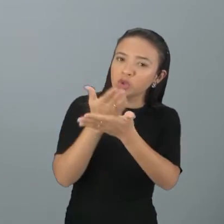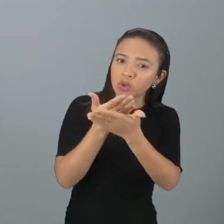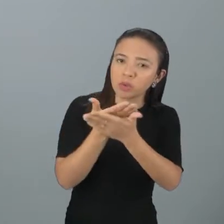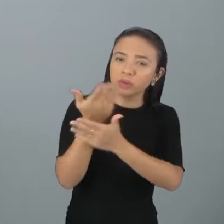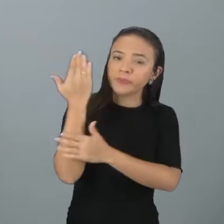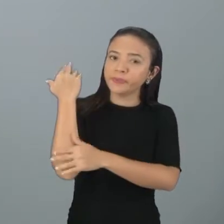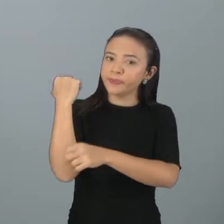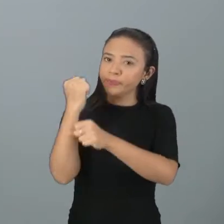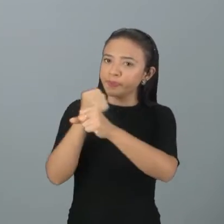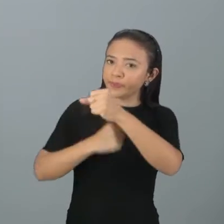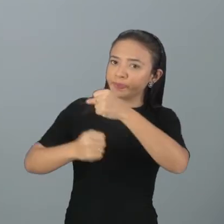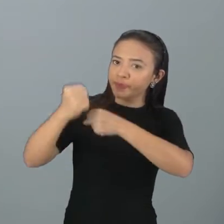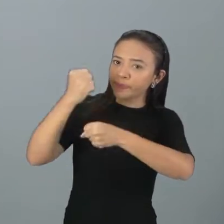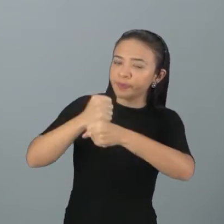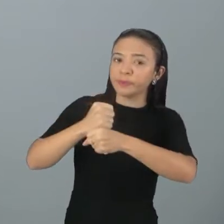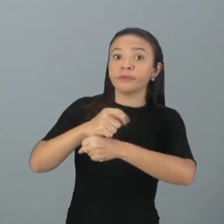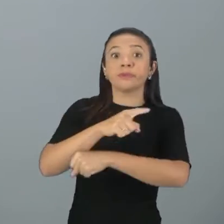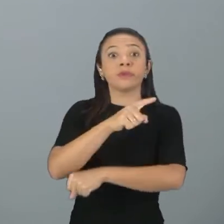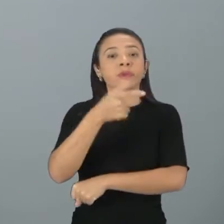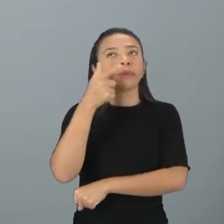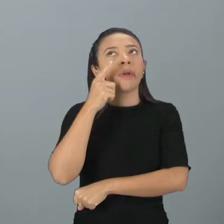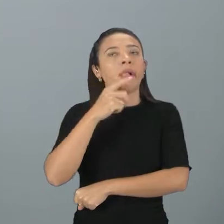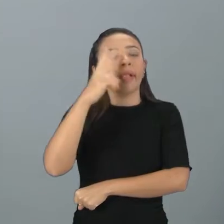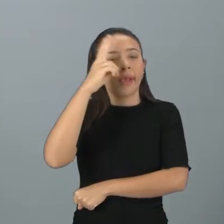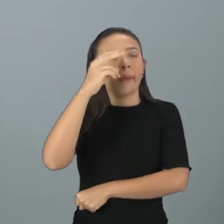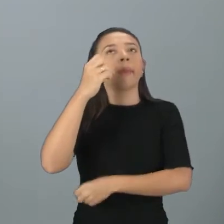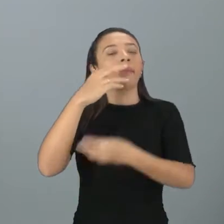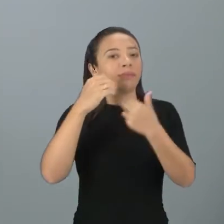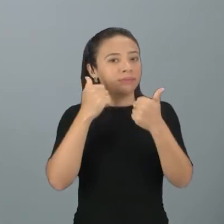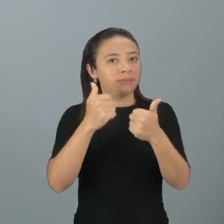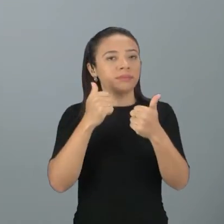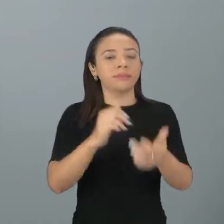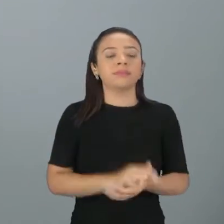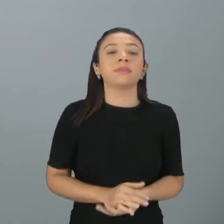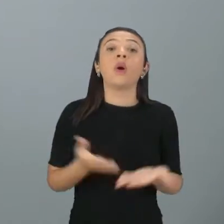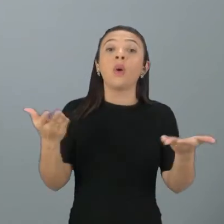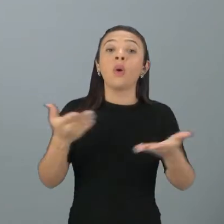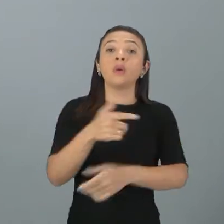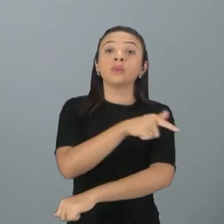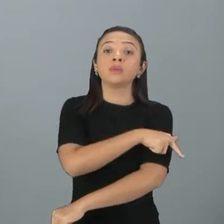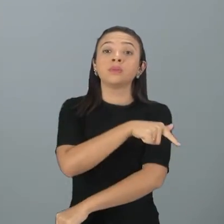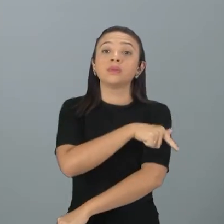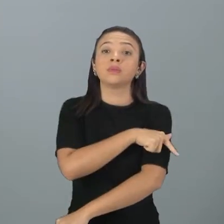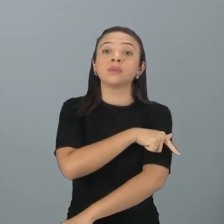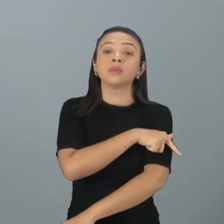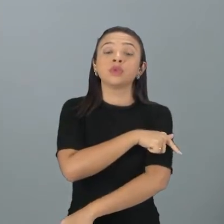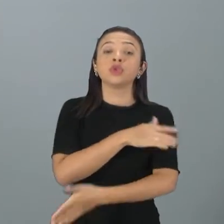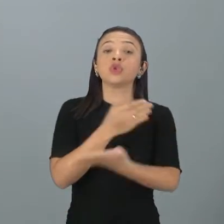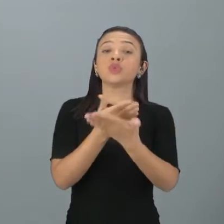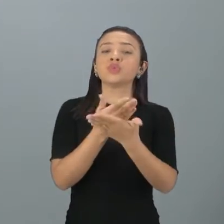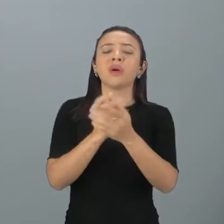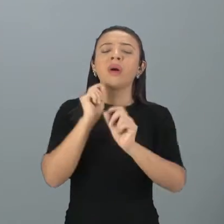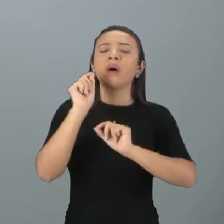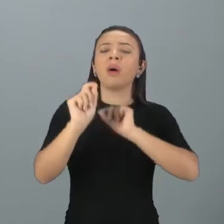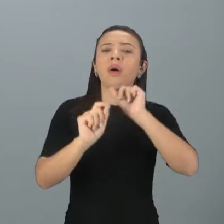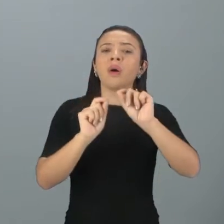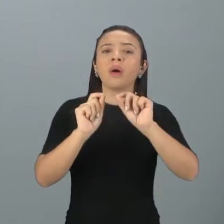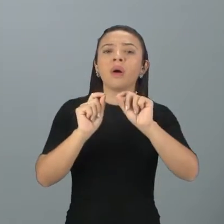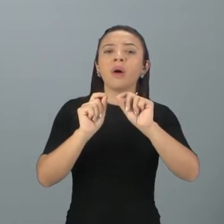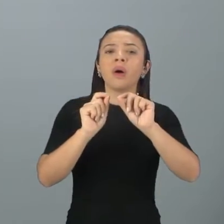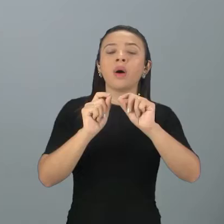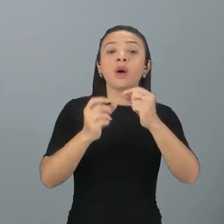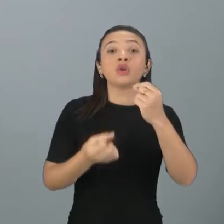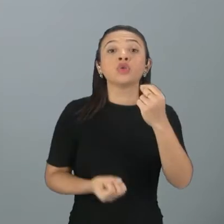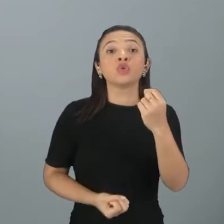passado, para vocês não perderem o fio da meada. Então, hoje, para o 7º ano, nós vamos ver sobre o quê, né? A história da